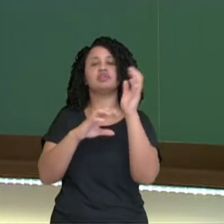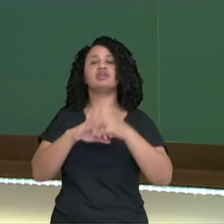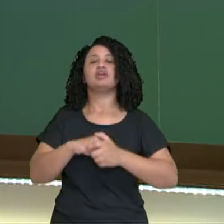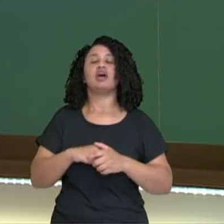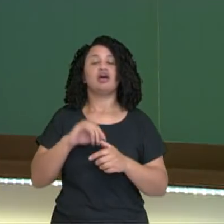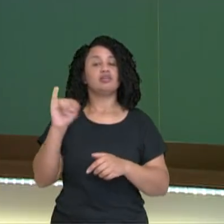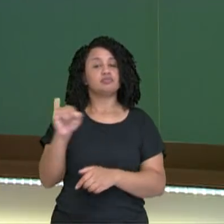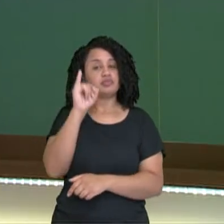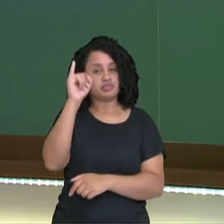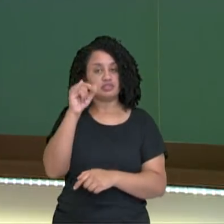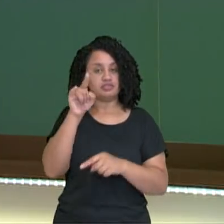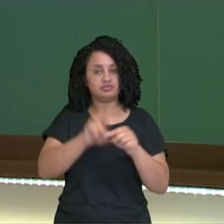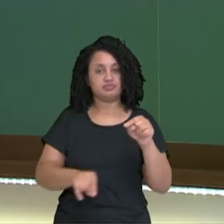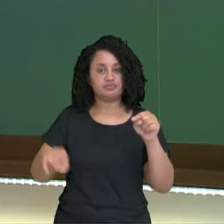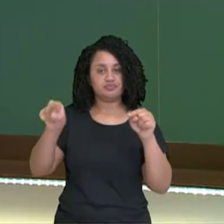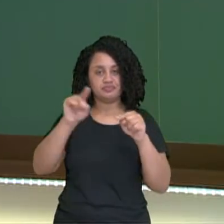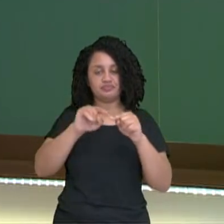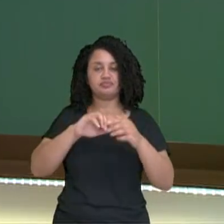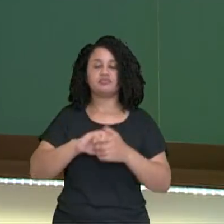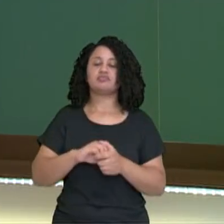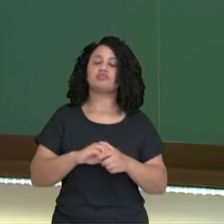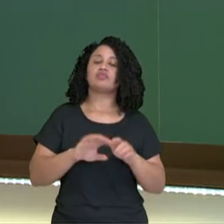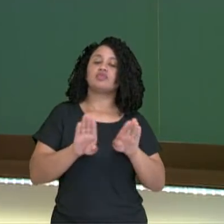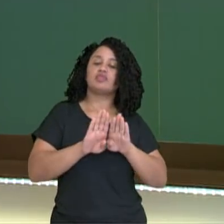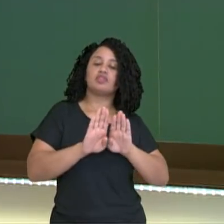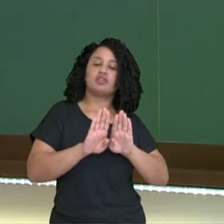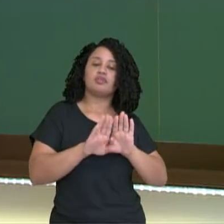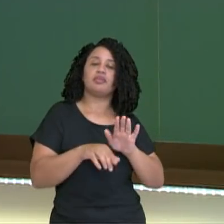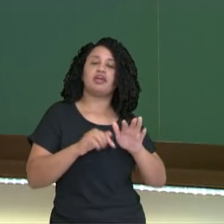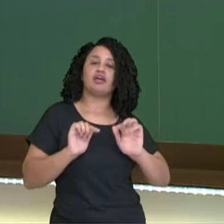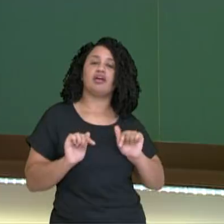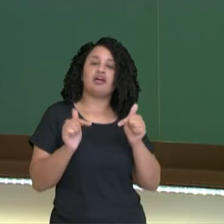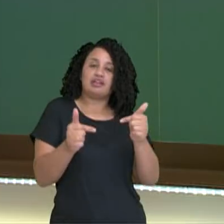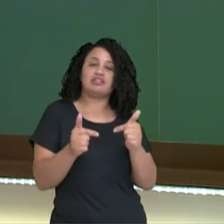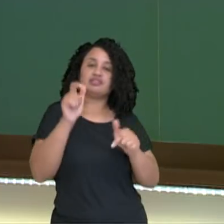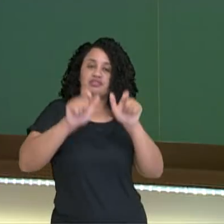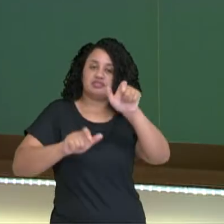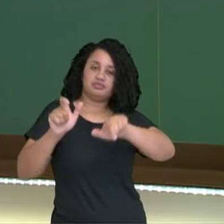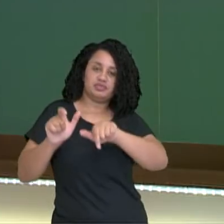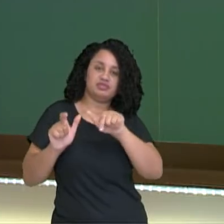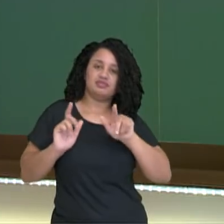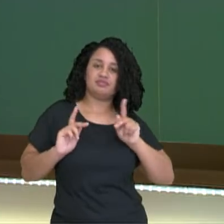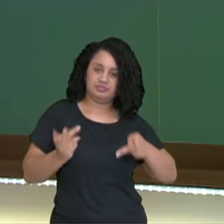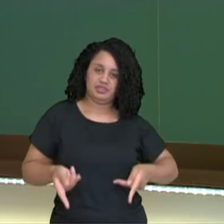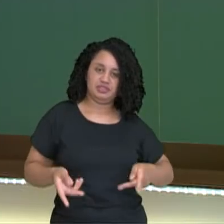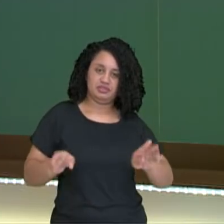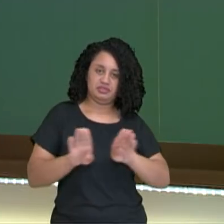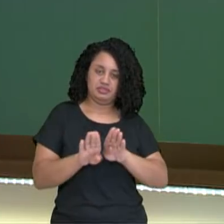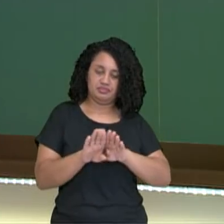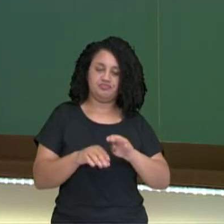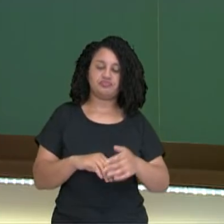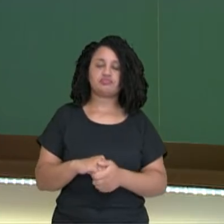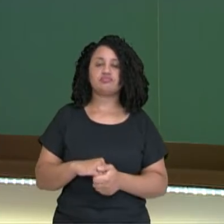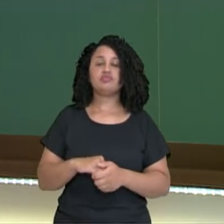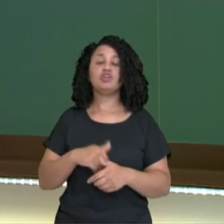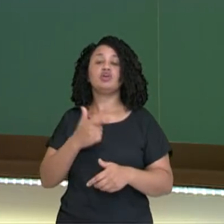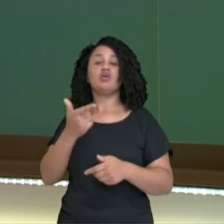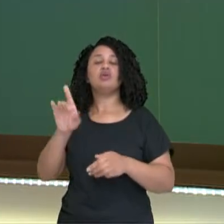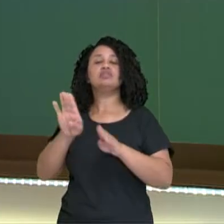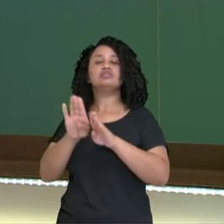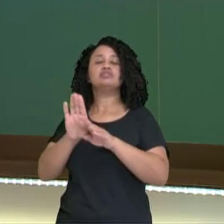ciclo do carbono. A ação do ser humano também aumenta a produção de CO2 e o aquecimento global está